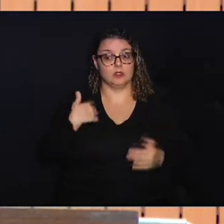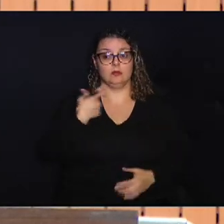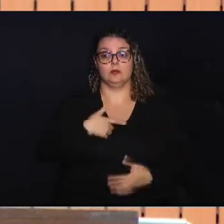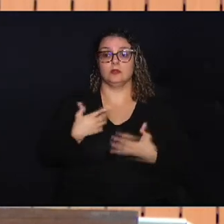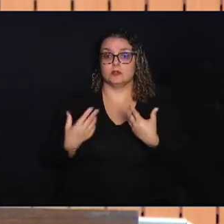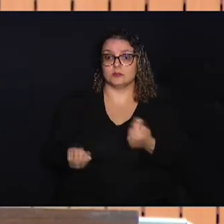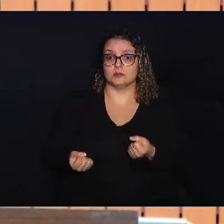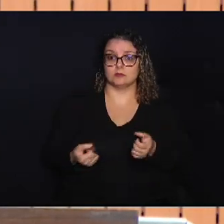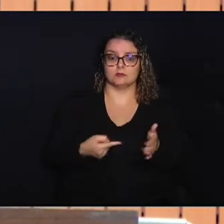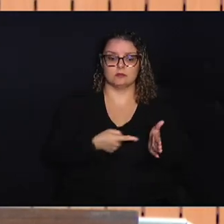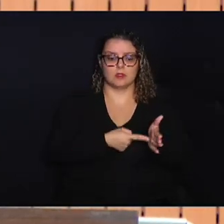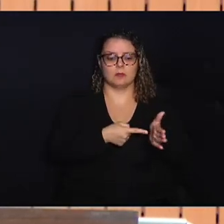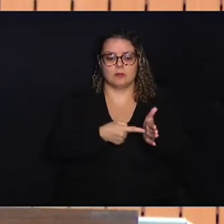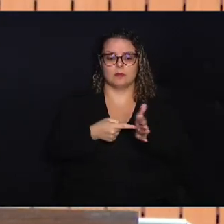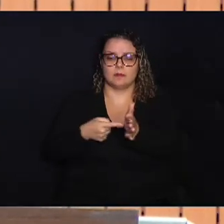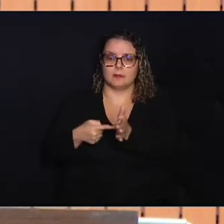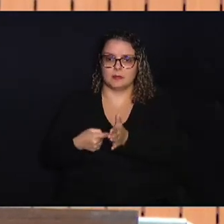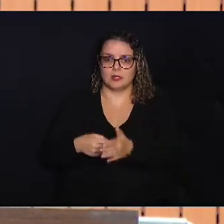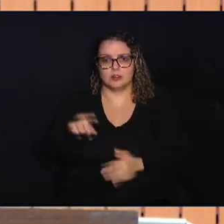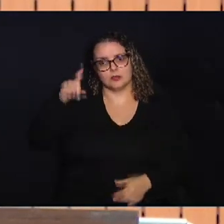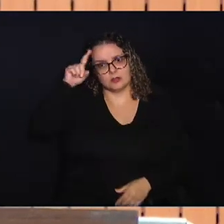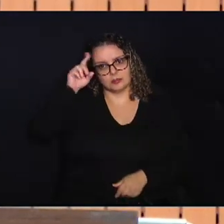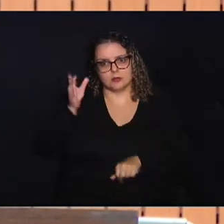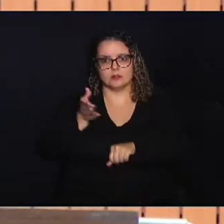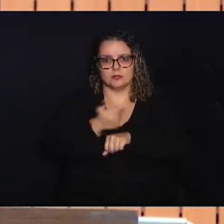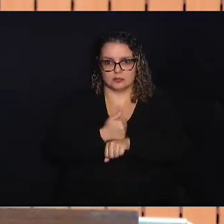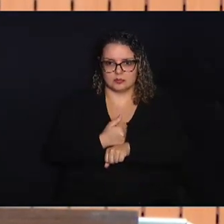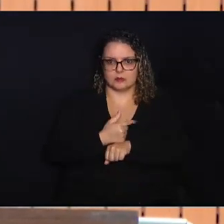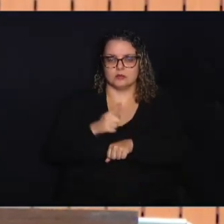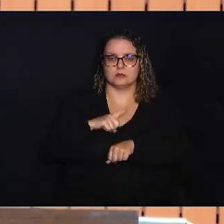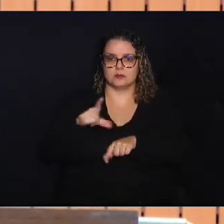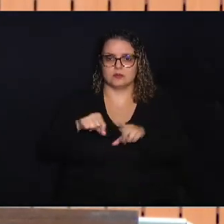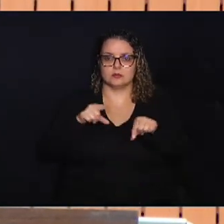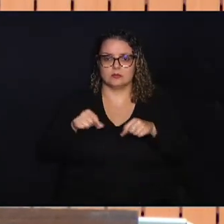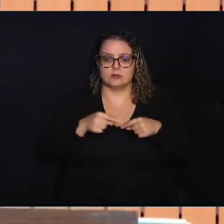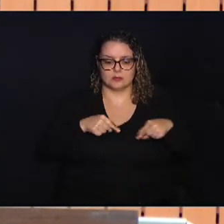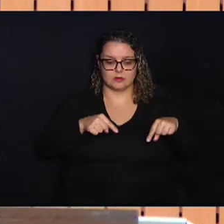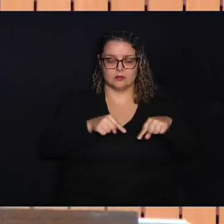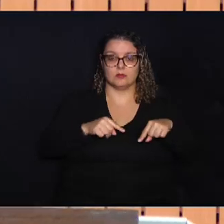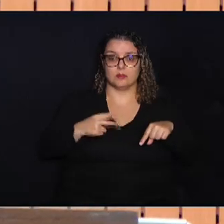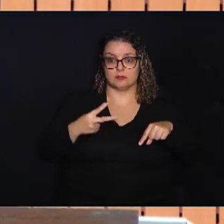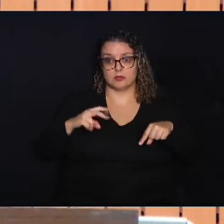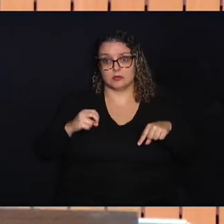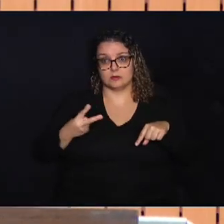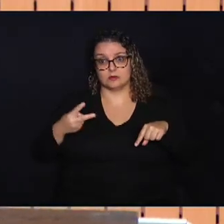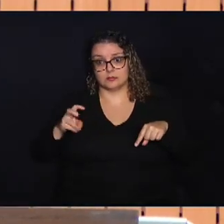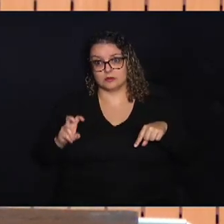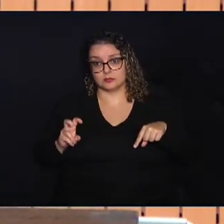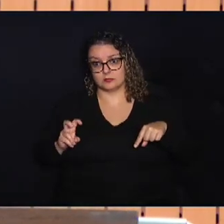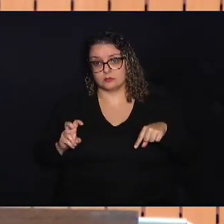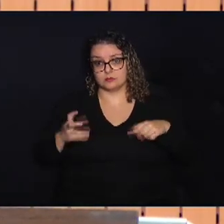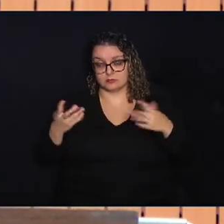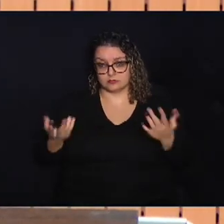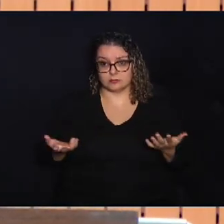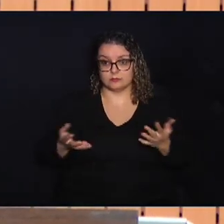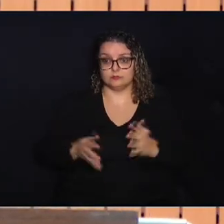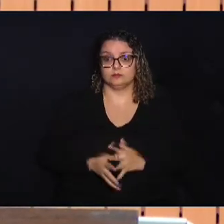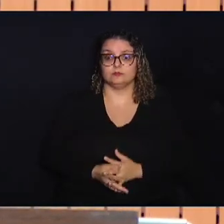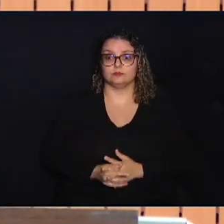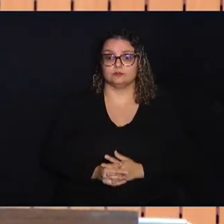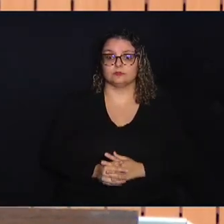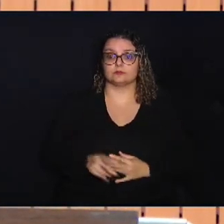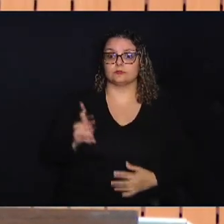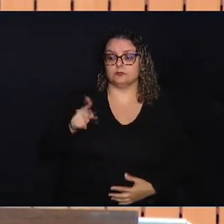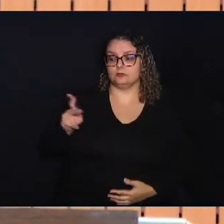muita denúncia de que, no dia anterior, que vai haver escolha das salas para 2025, o professor,